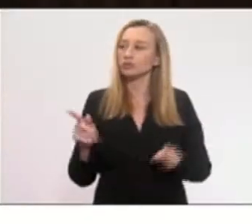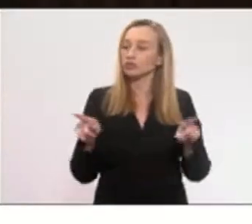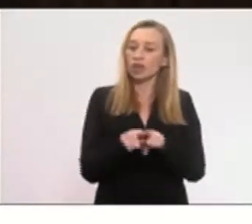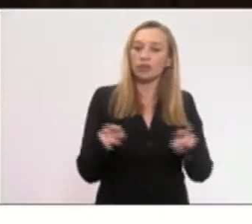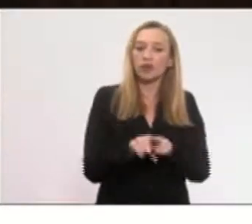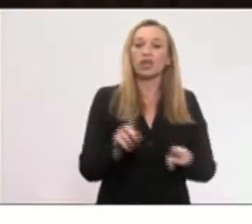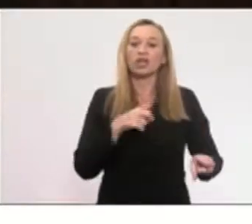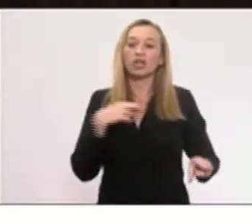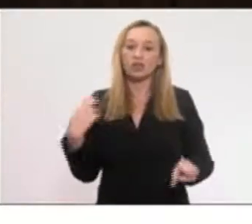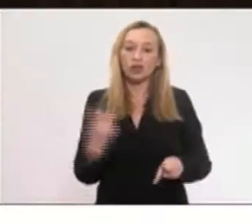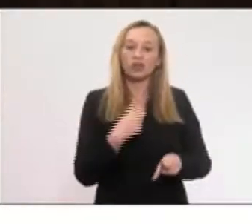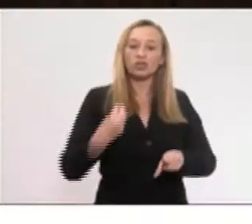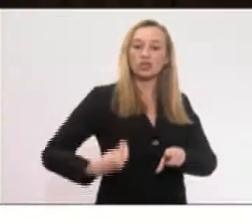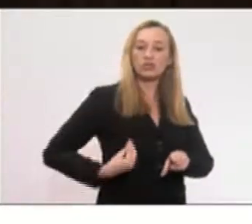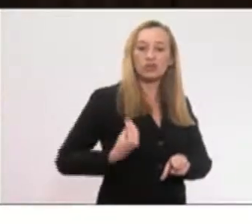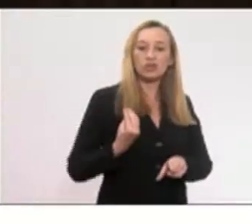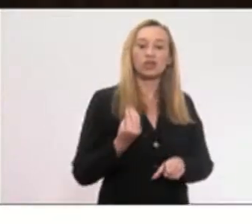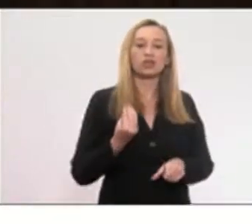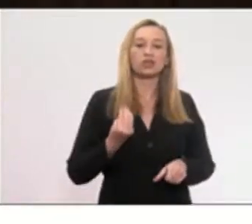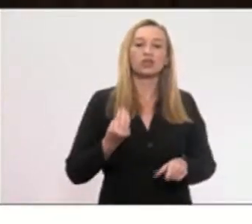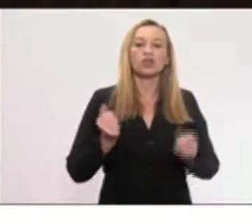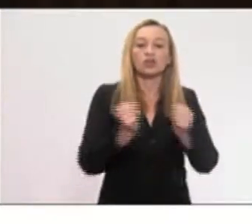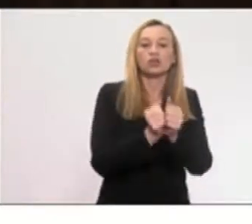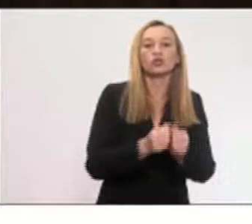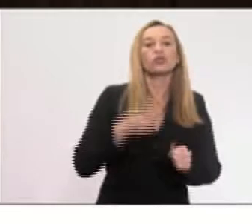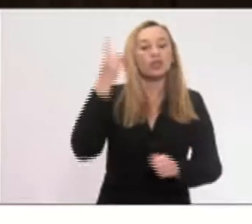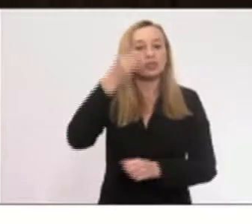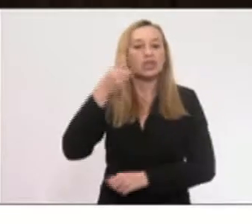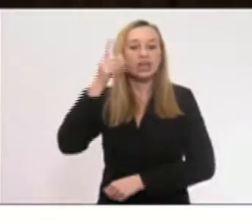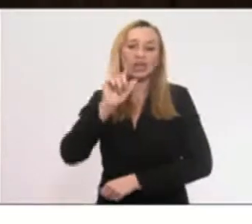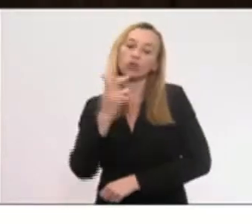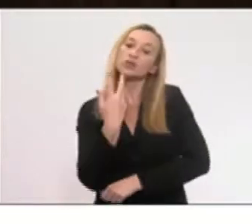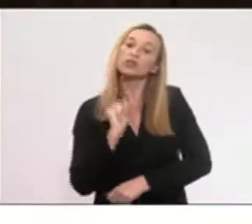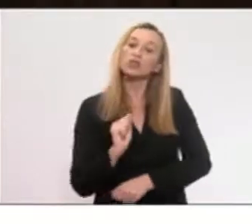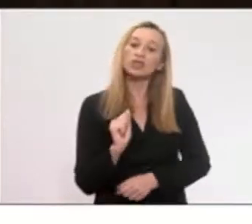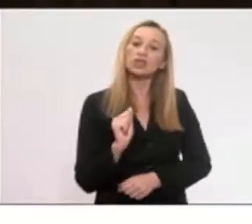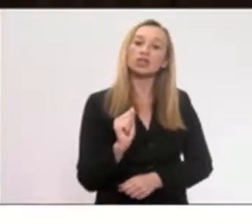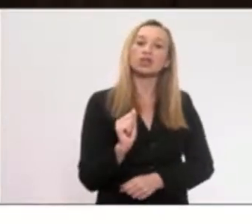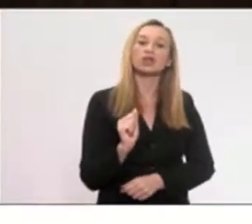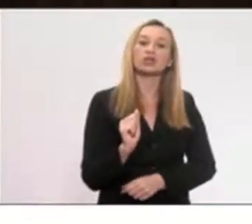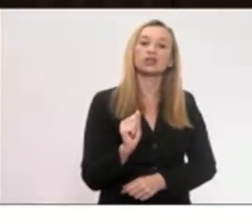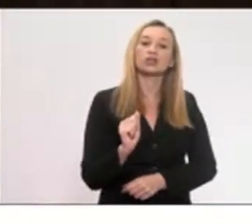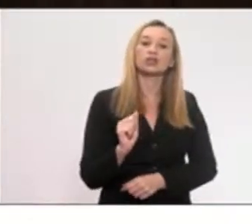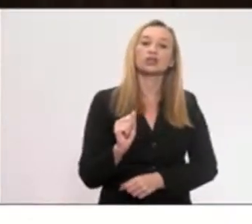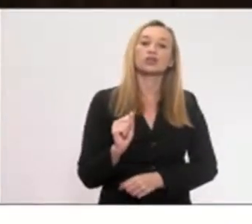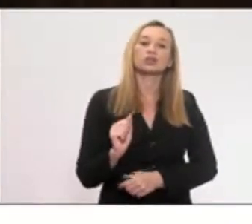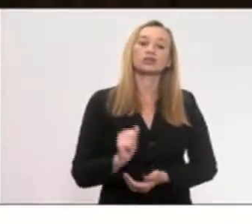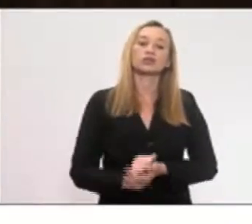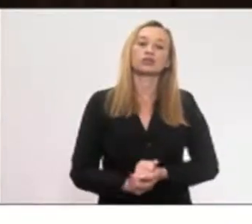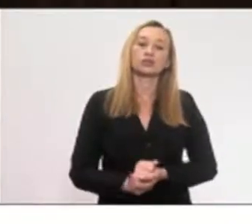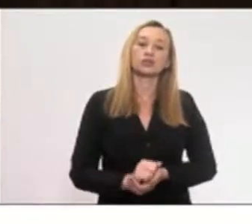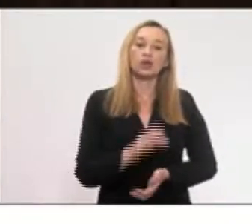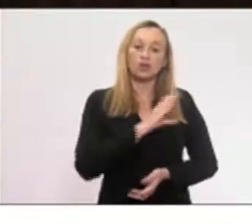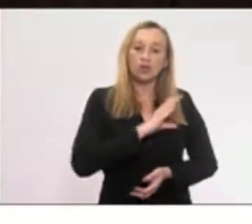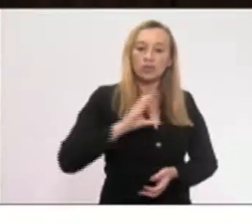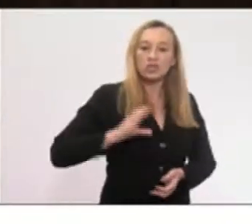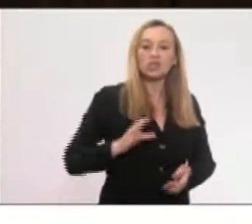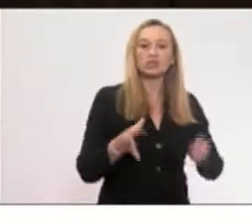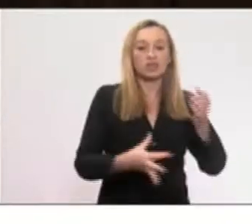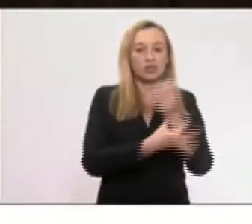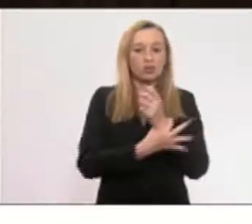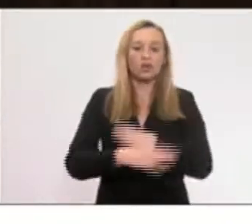na nossa presença, junto com a nossa querida deputada Lucinha, que preside a Comissão de